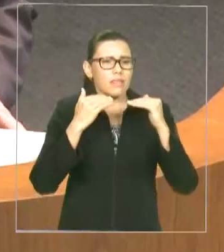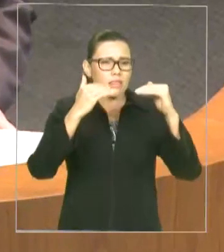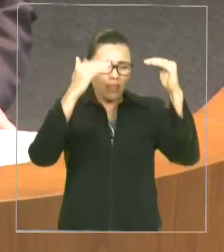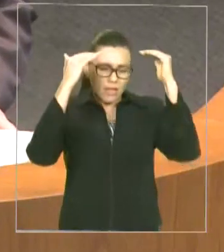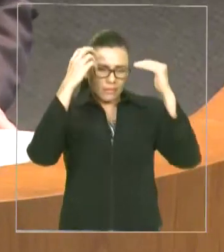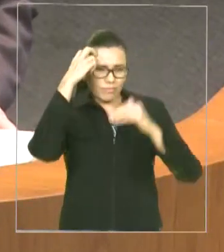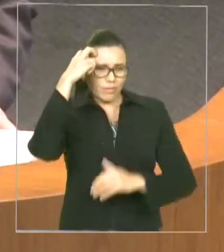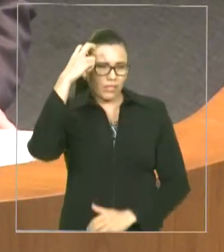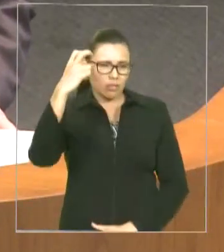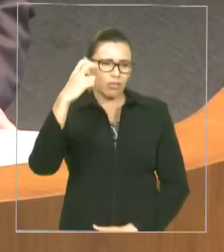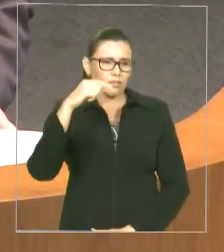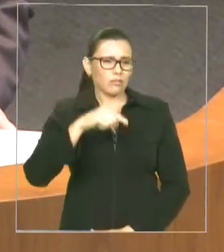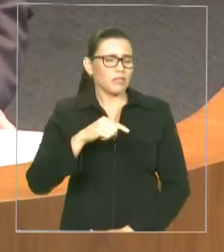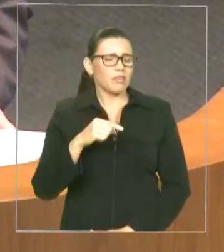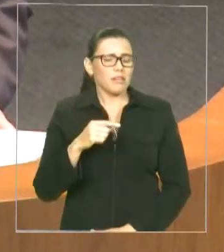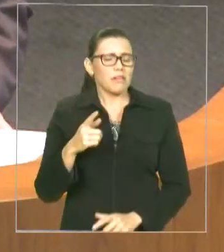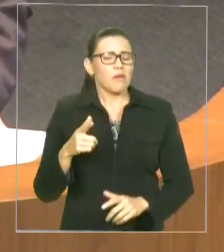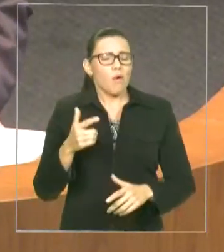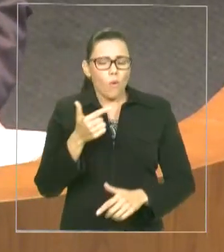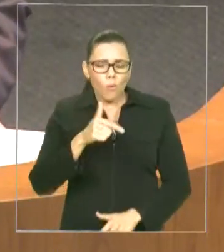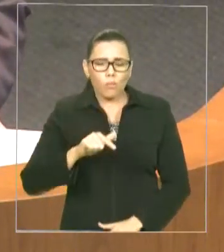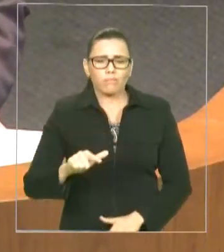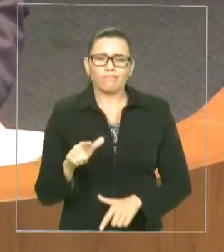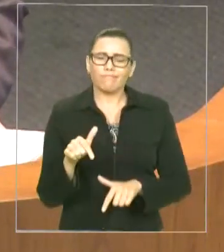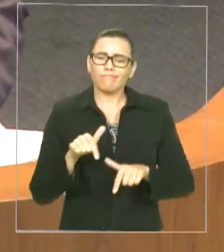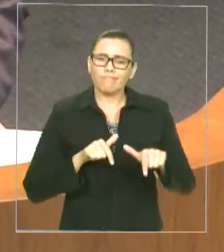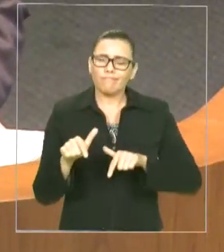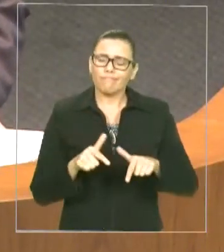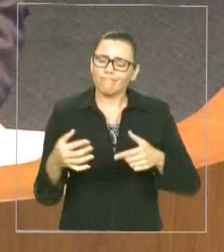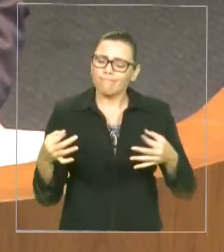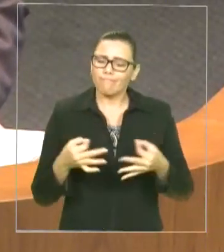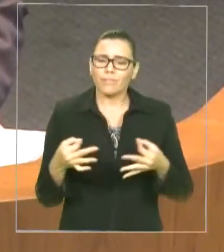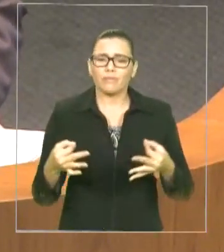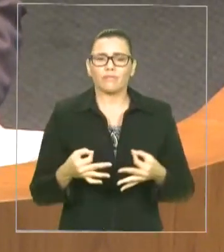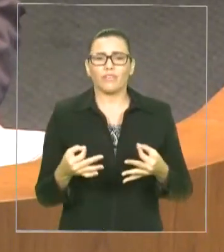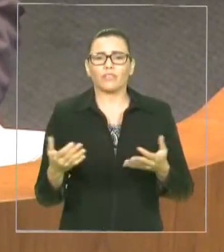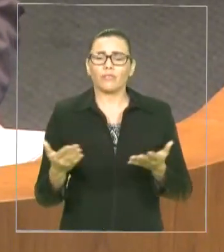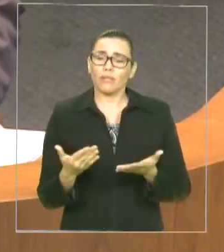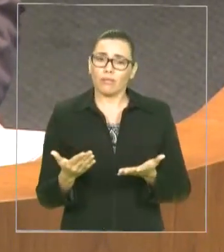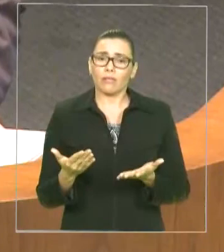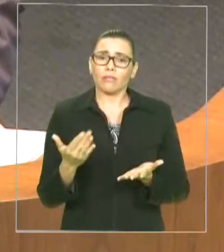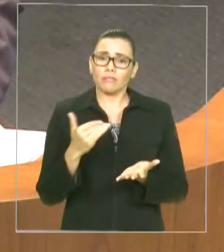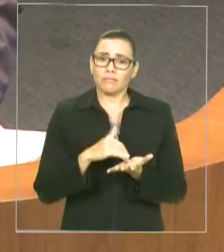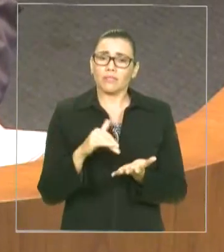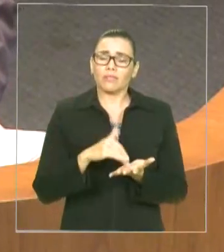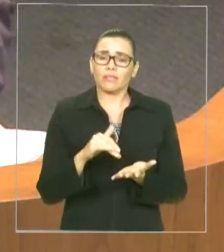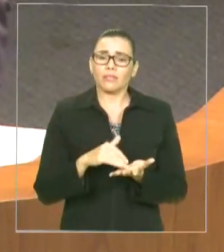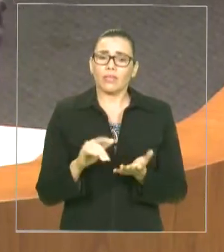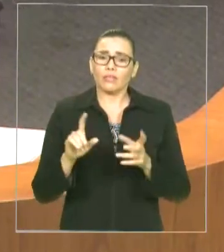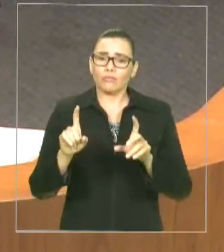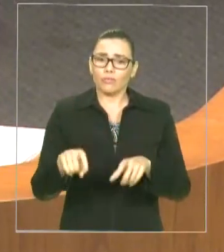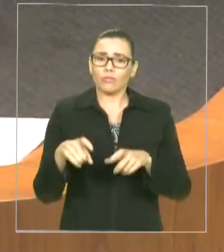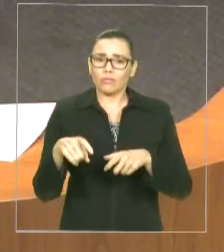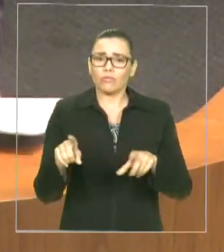à frente da Secretaria de Agricultura e Pesca do município da nossa capital. Muito obrigado.